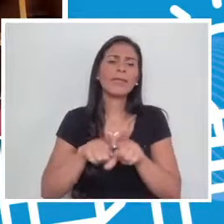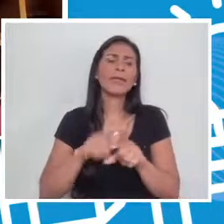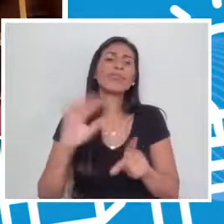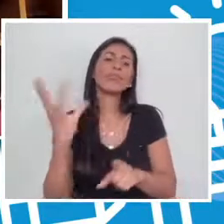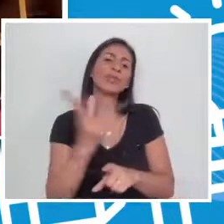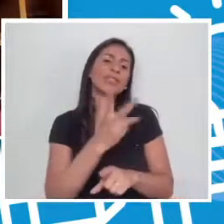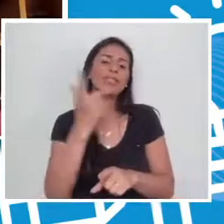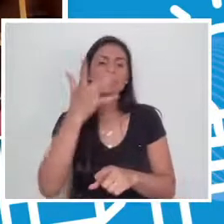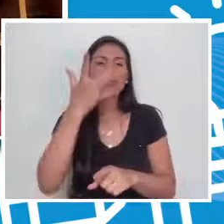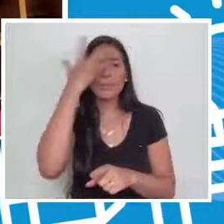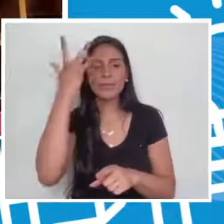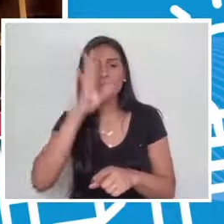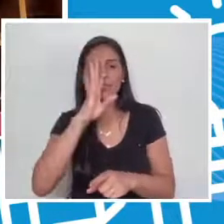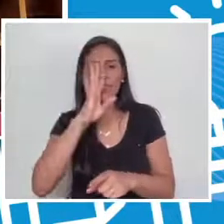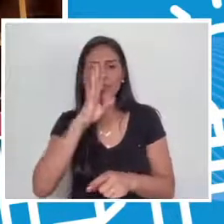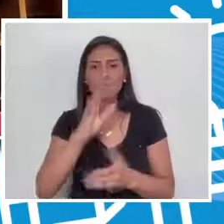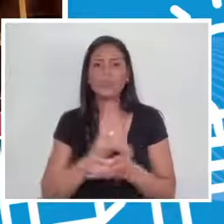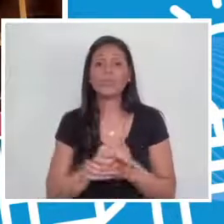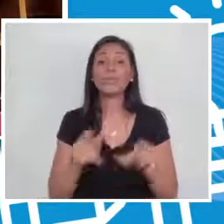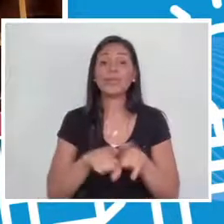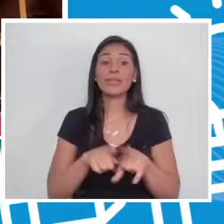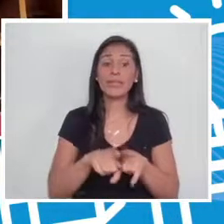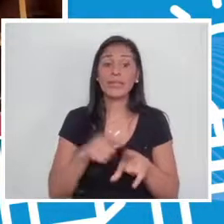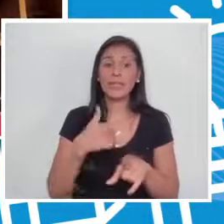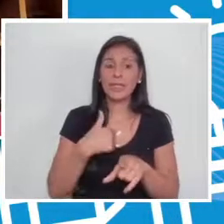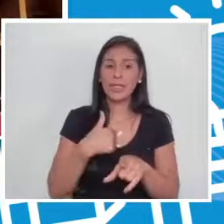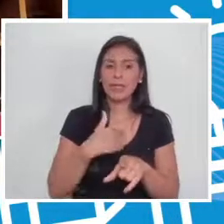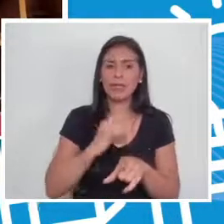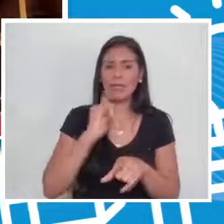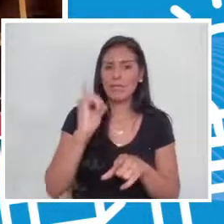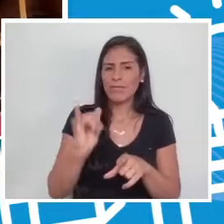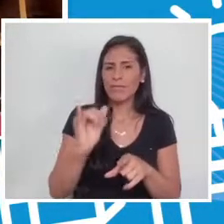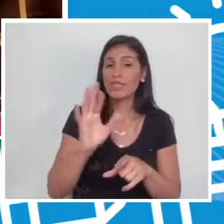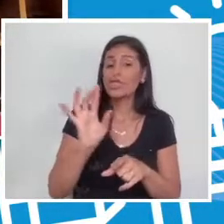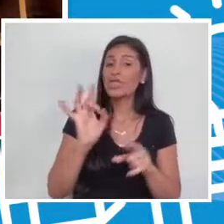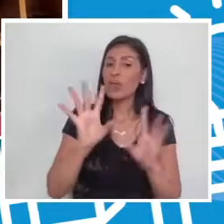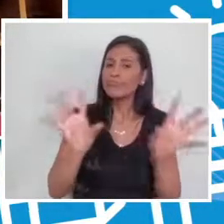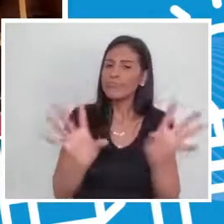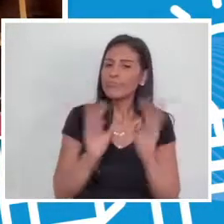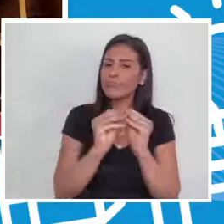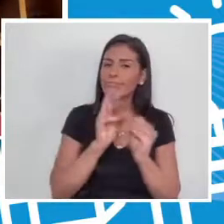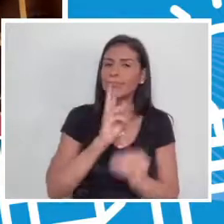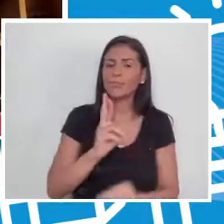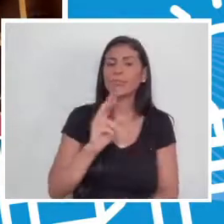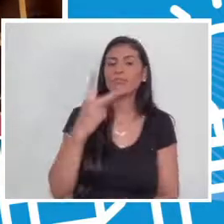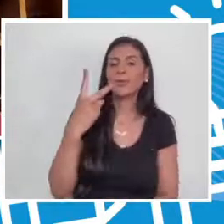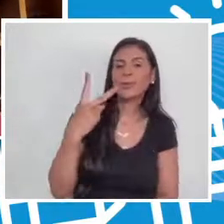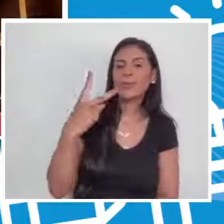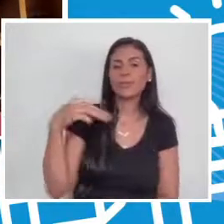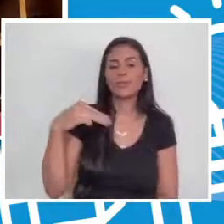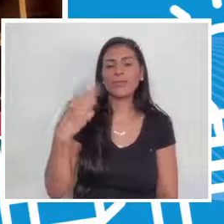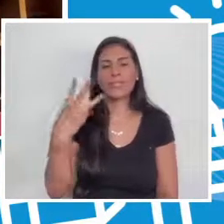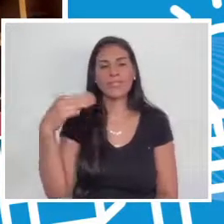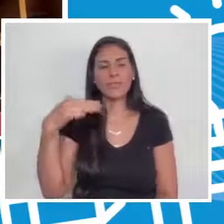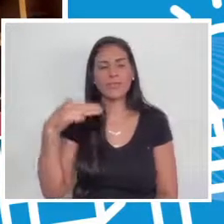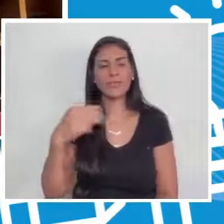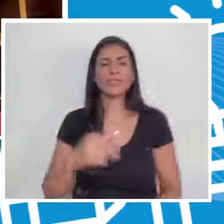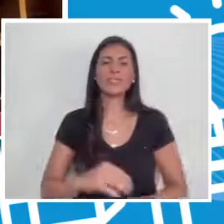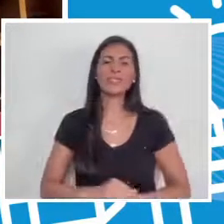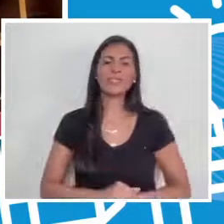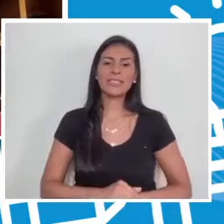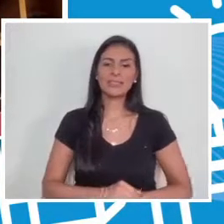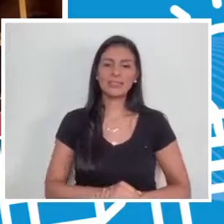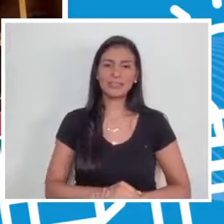uma coisa, professora, que é entre 2 e 3 minutos essa resposta. Tá bem. Eu acho que